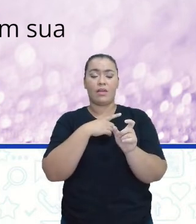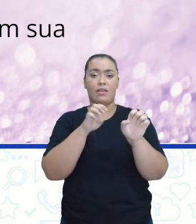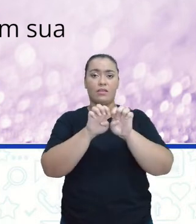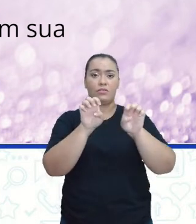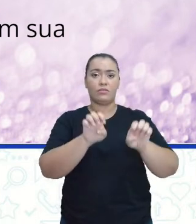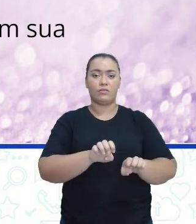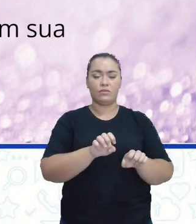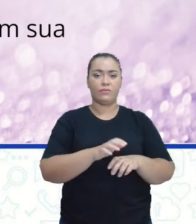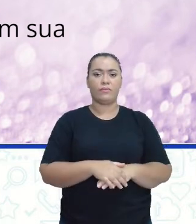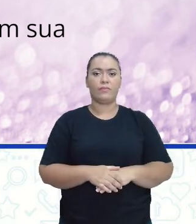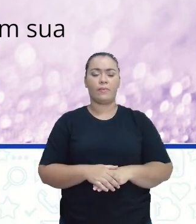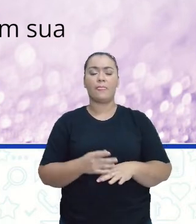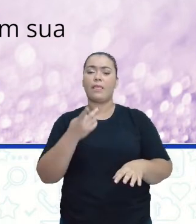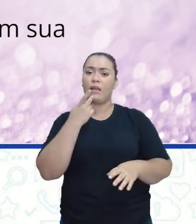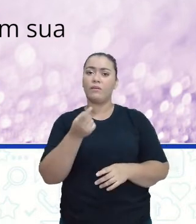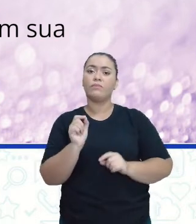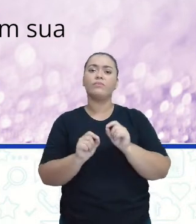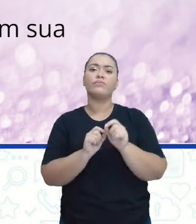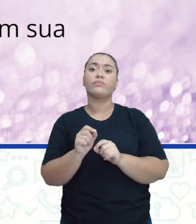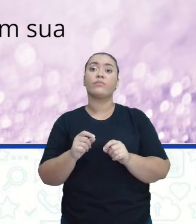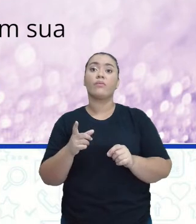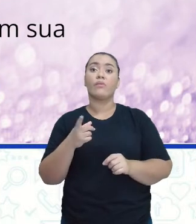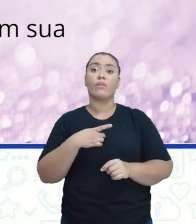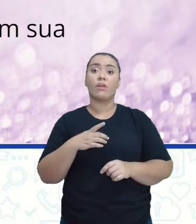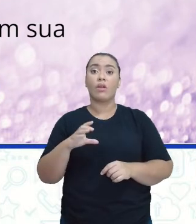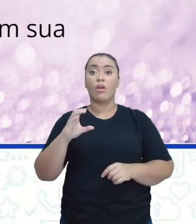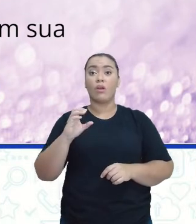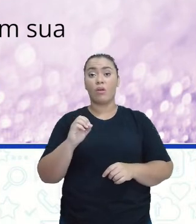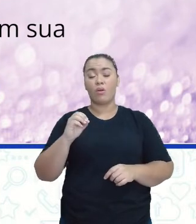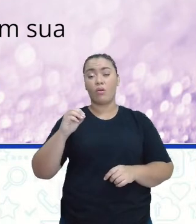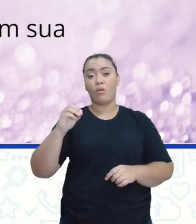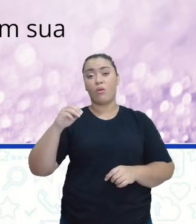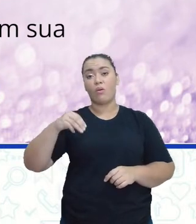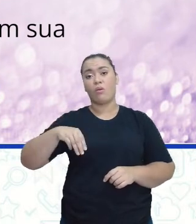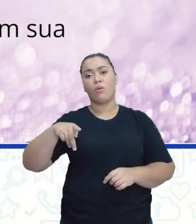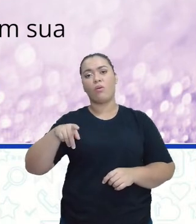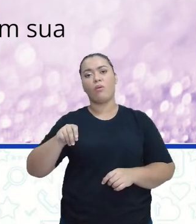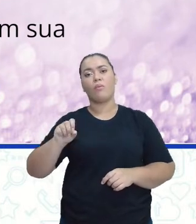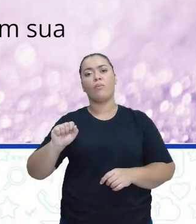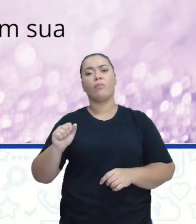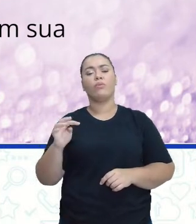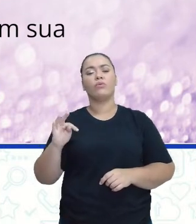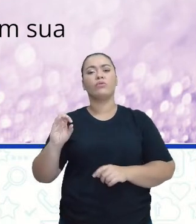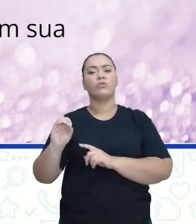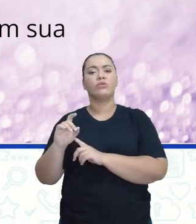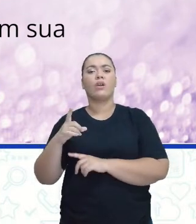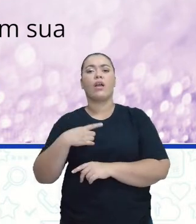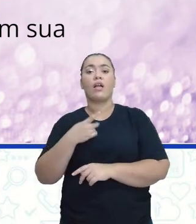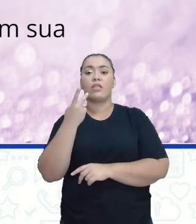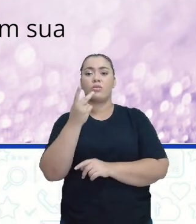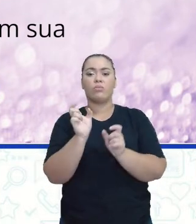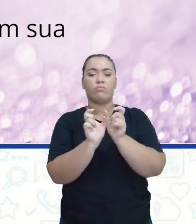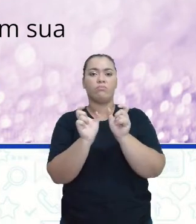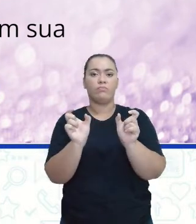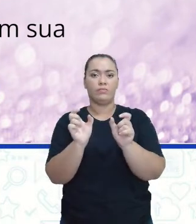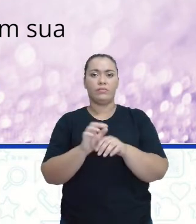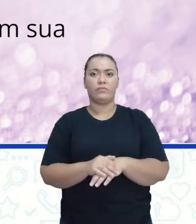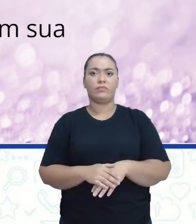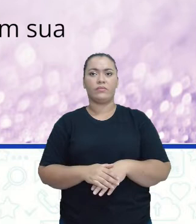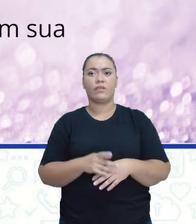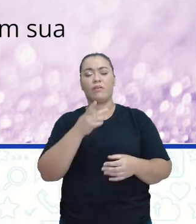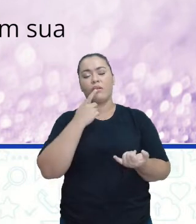estrutura. Quando a gente fala em composto, a gente fala, na verdade, de pelo menos 2 radicais. Então, ó, um simples,